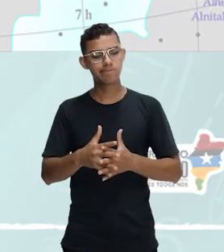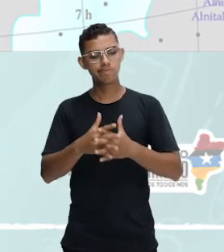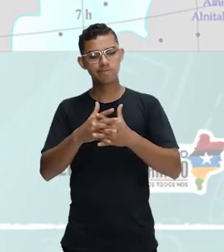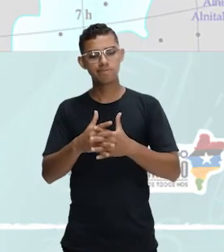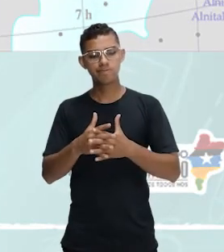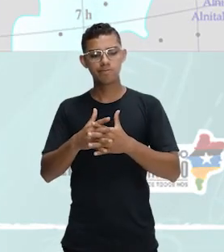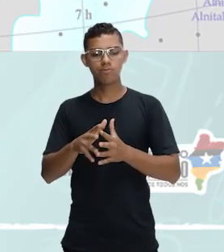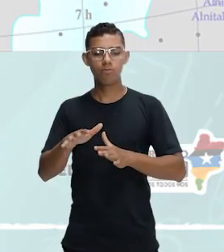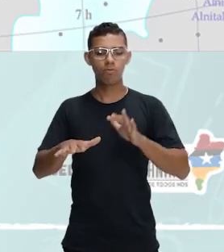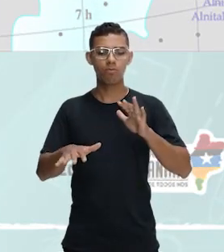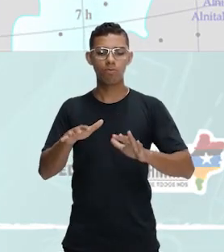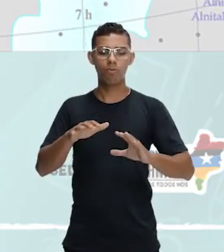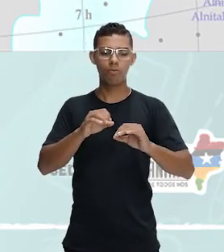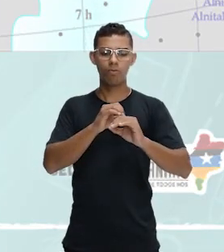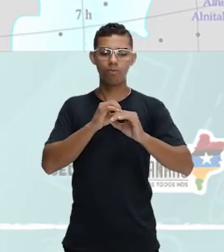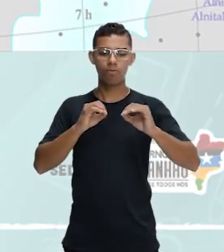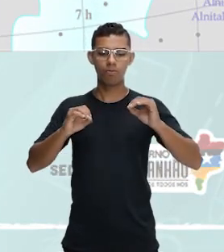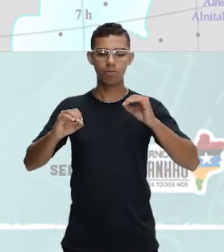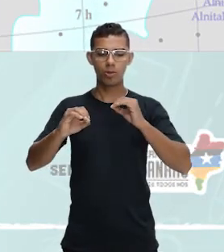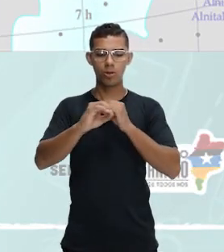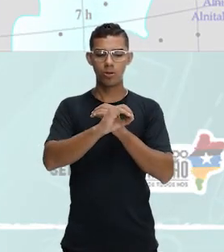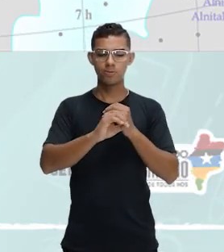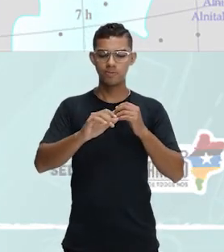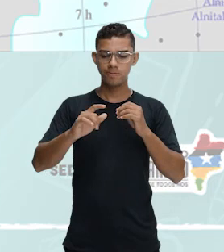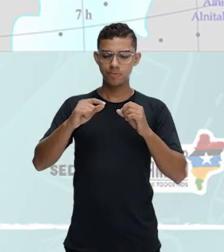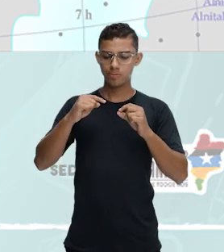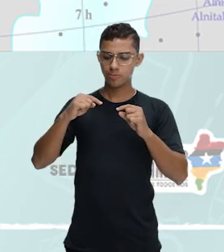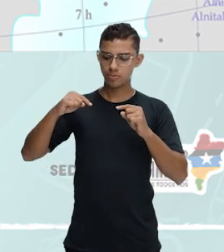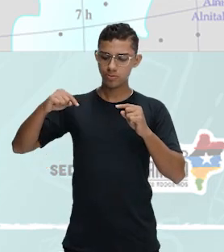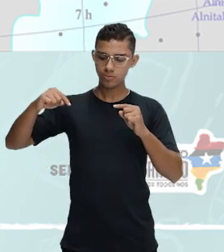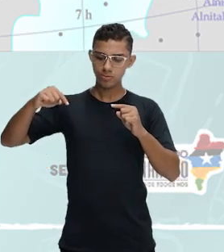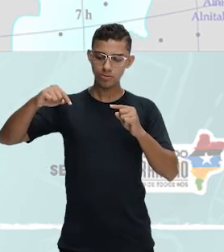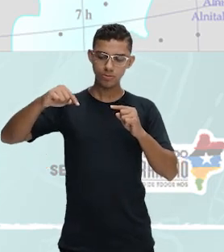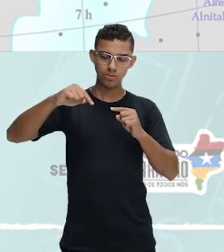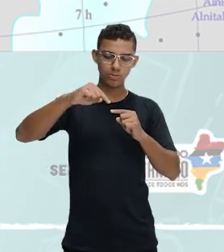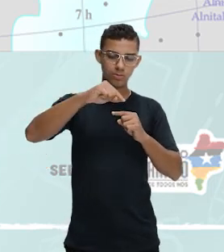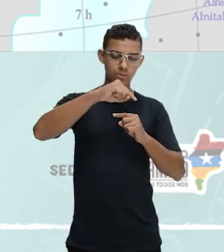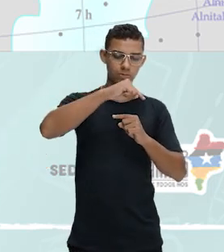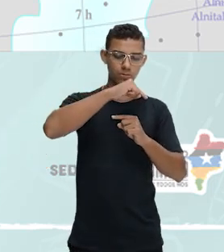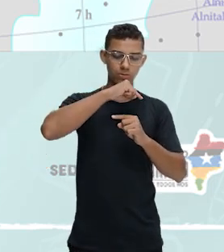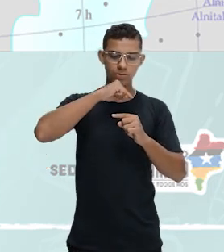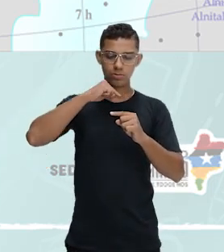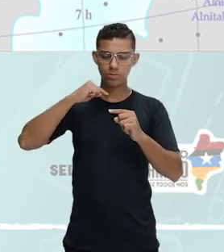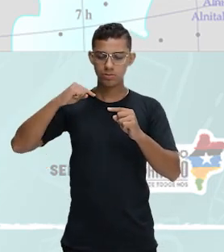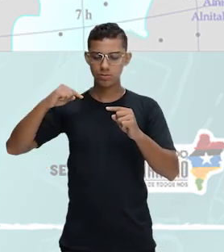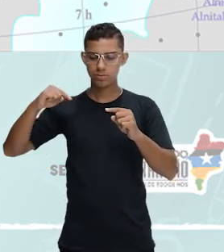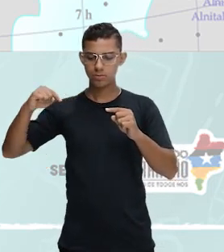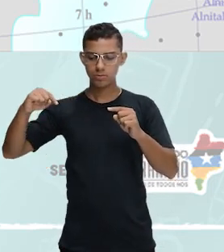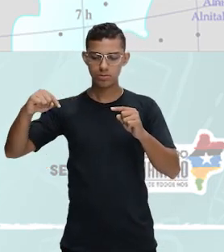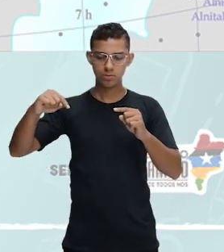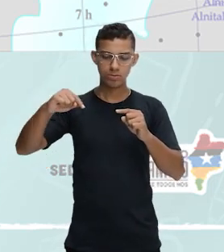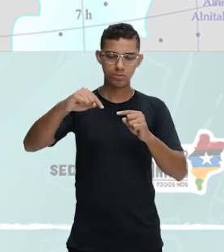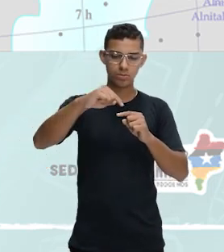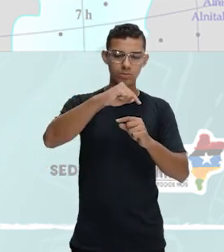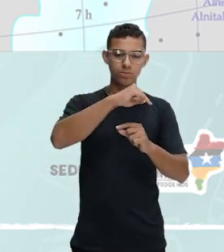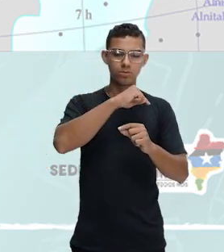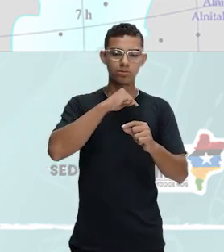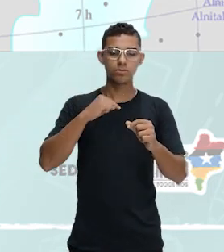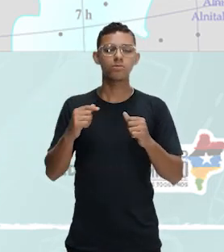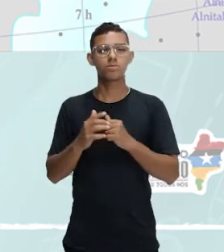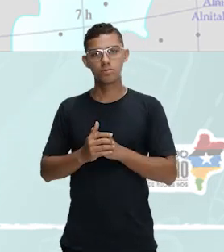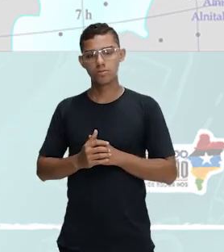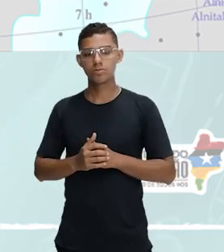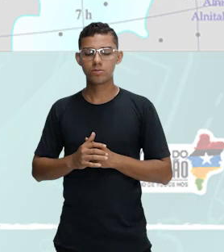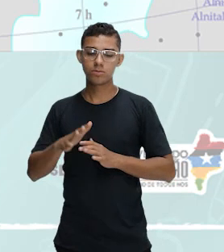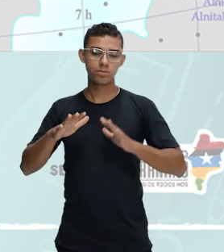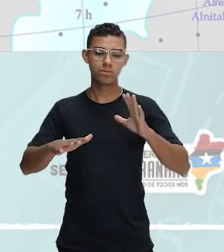planetas, eles se movimentam na mesma direção, né, do Sol e Lua, faz aquele movimento circular, que nós chamamos de movimento direto,